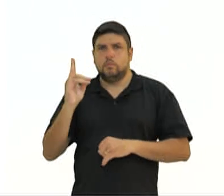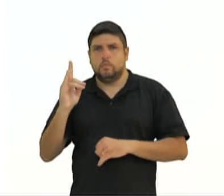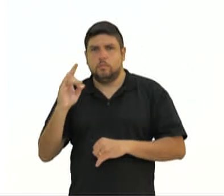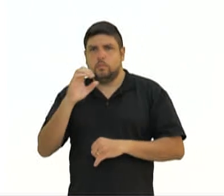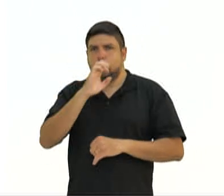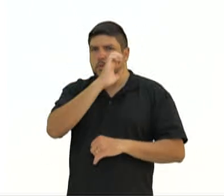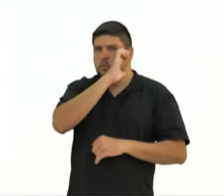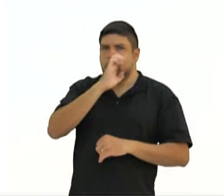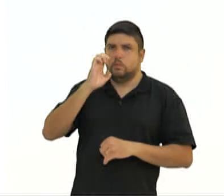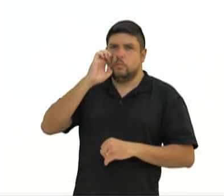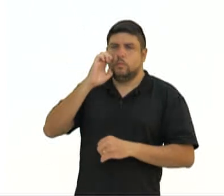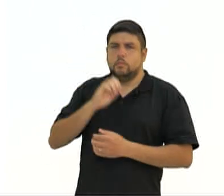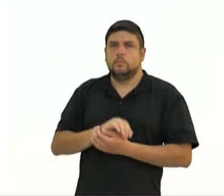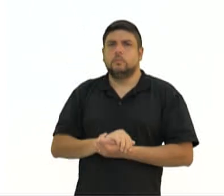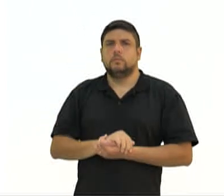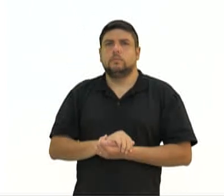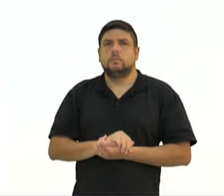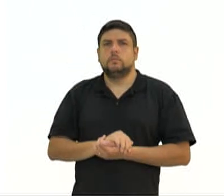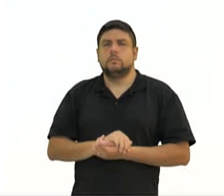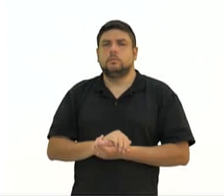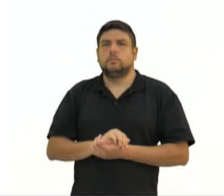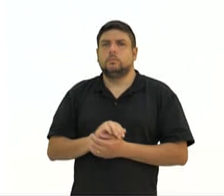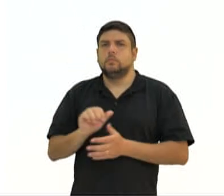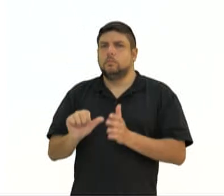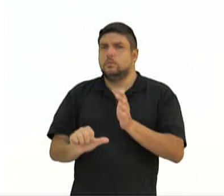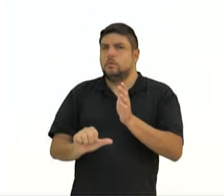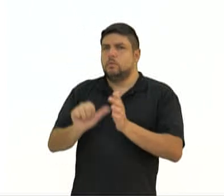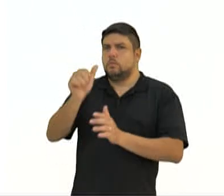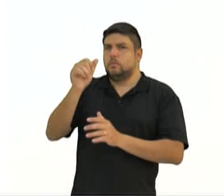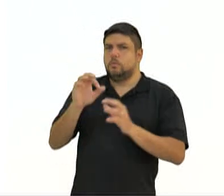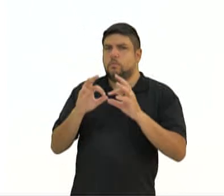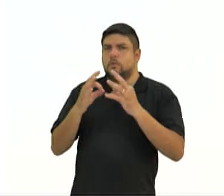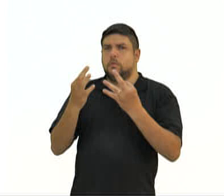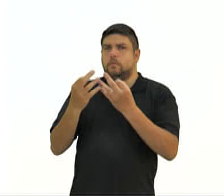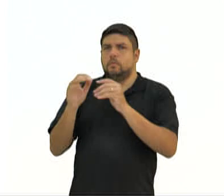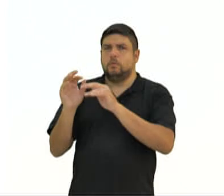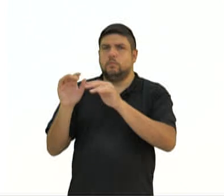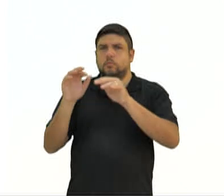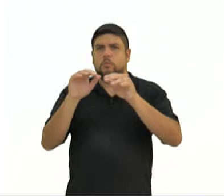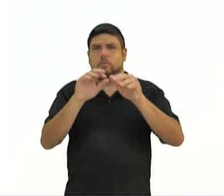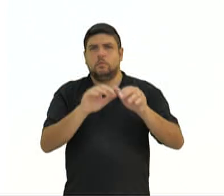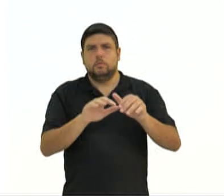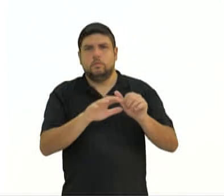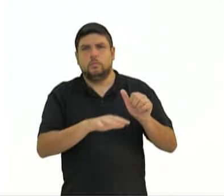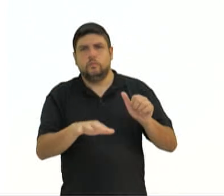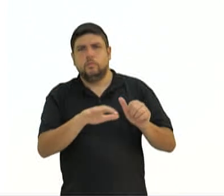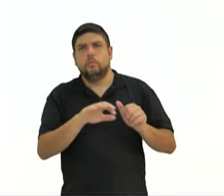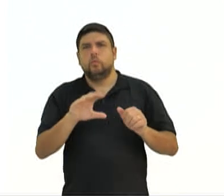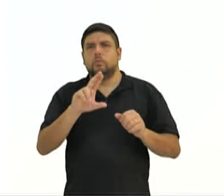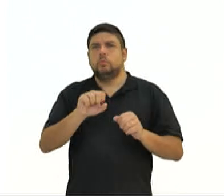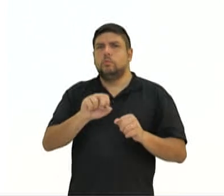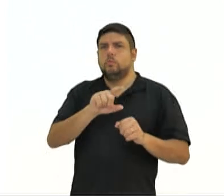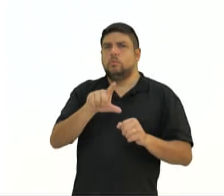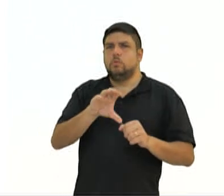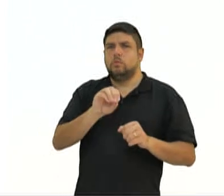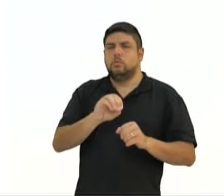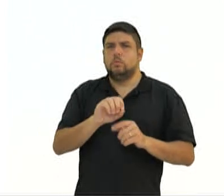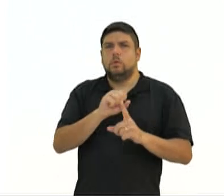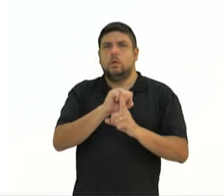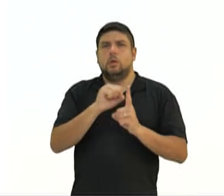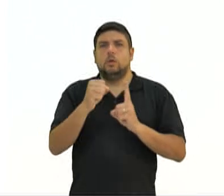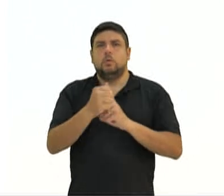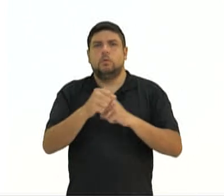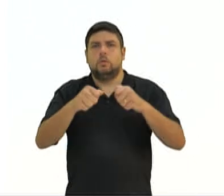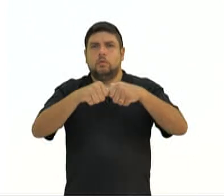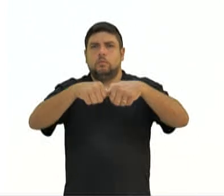cristã. Primeiras famílias acomodaram-se no Vale de Cusco. Sociedade hierarquizada por